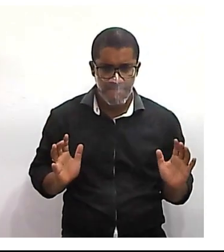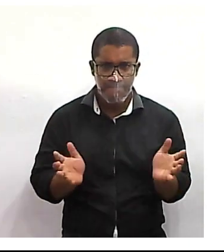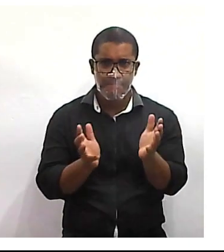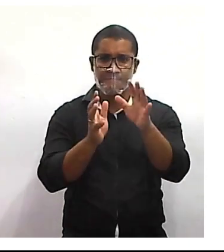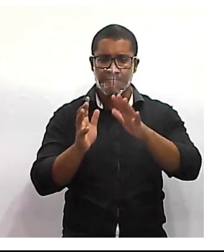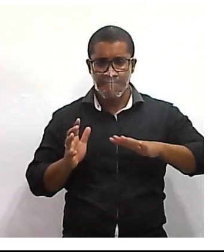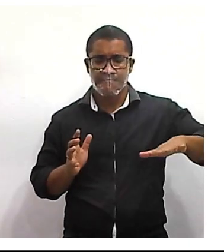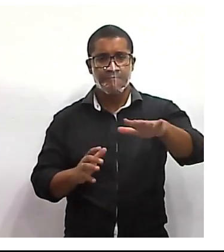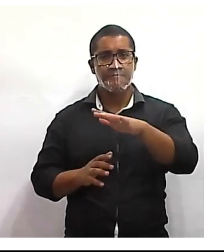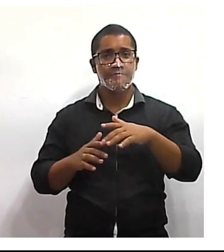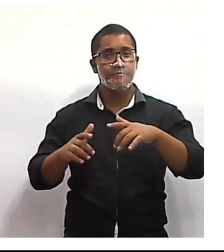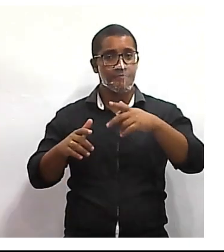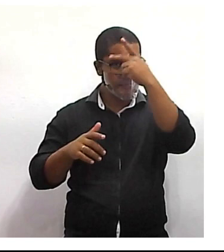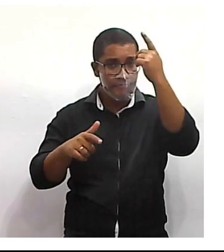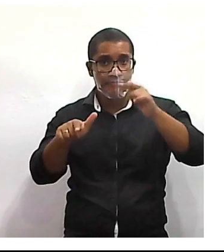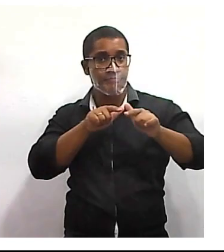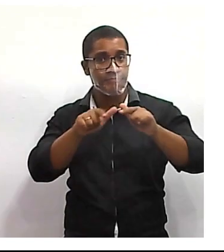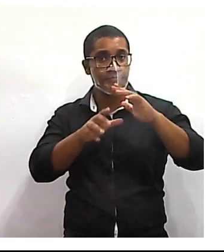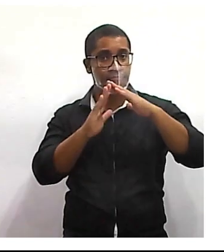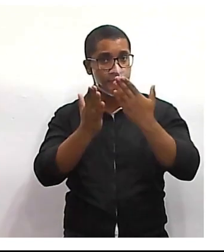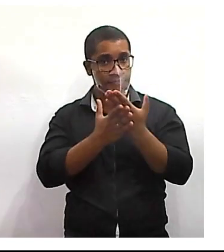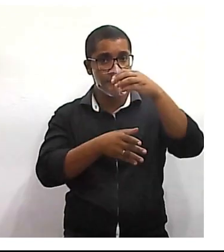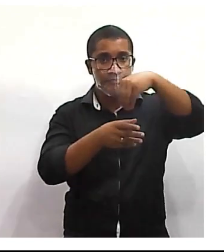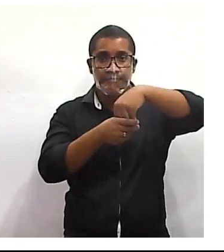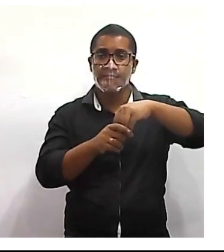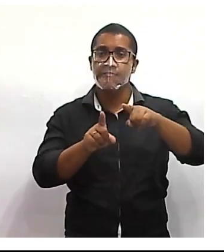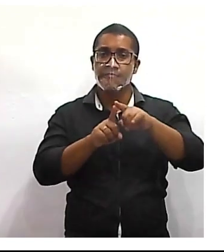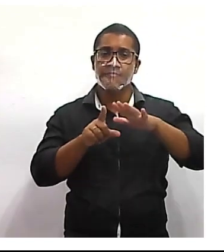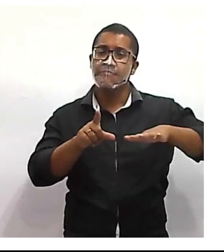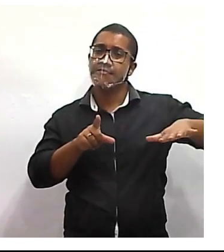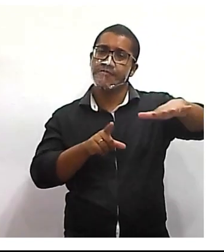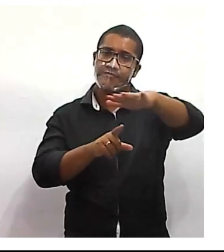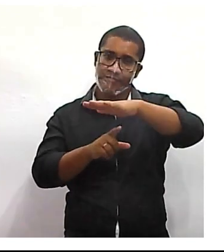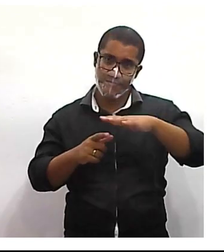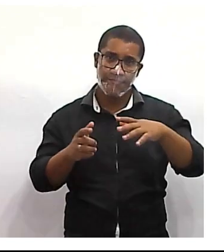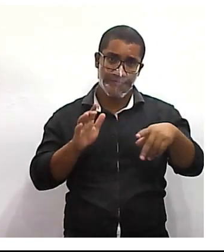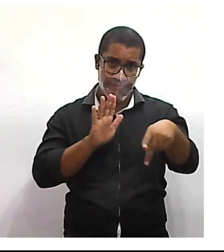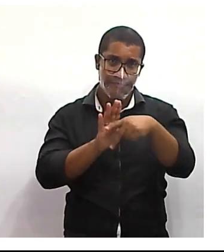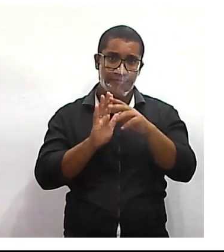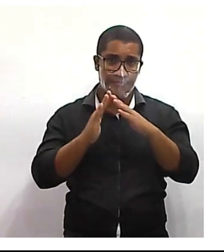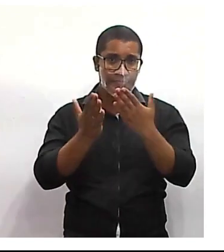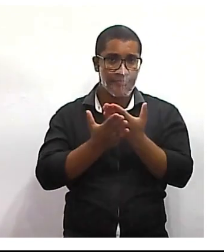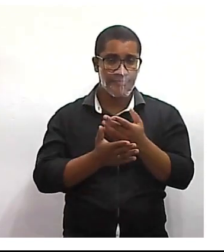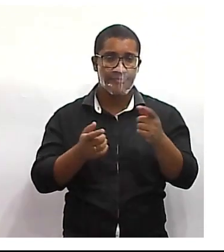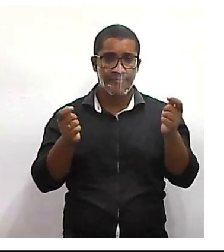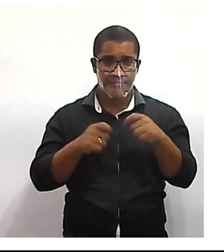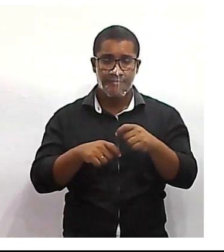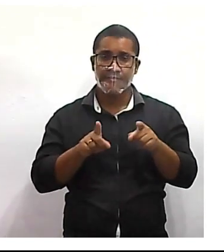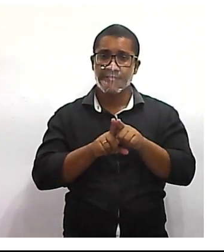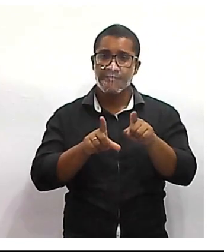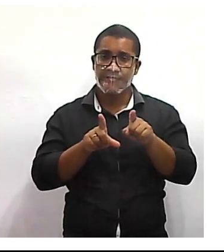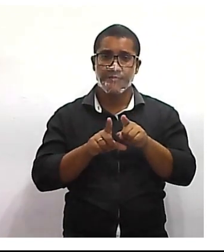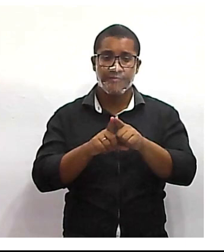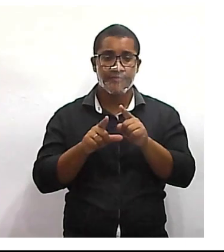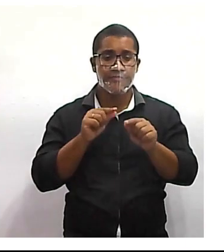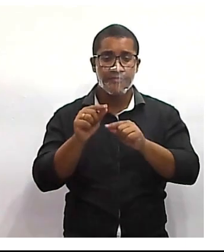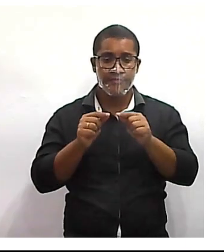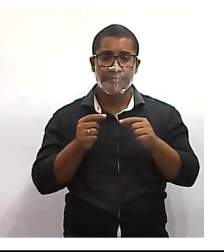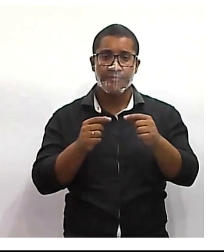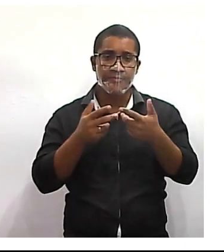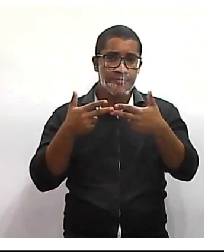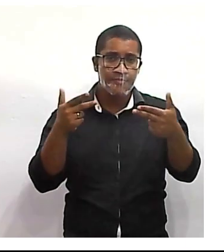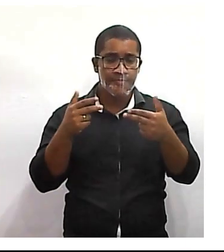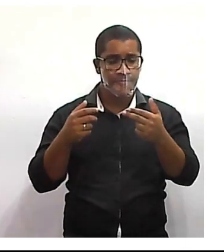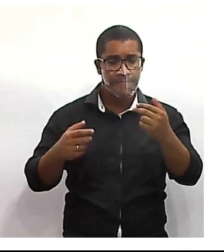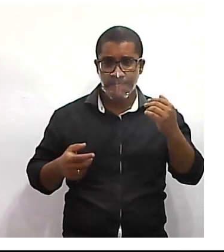dos funcionários, né, de todos os colaboradores da escola. Ela vai e o ponto